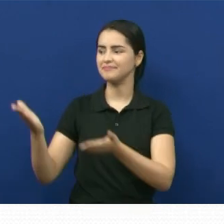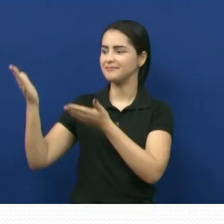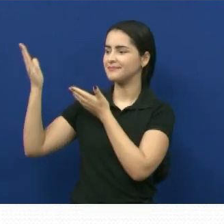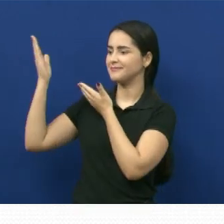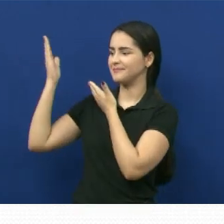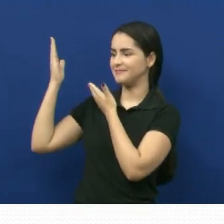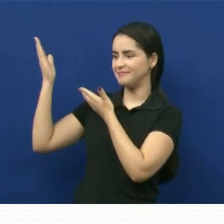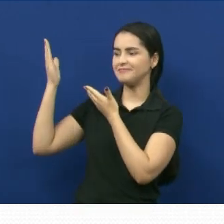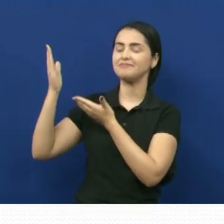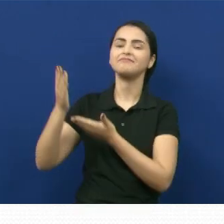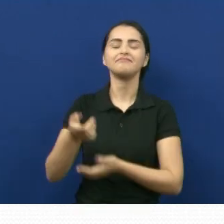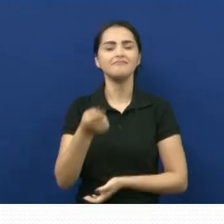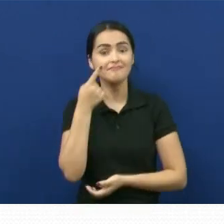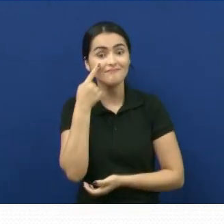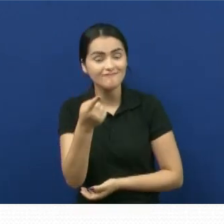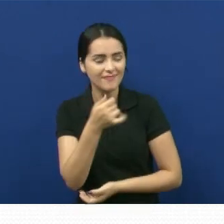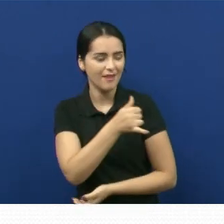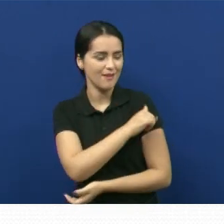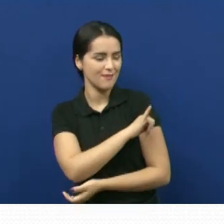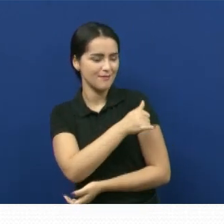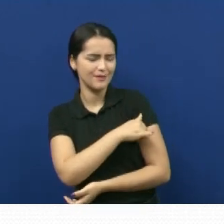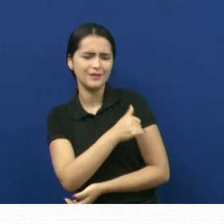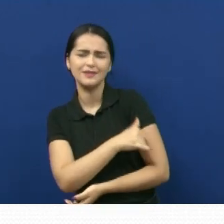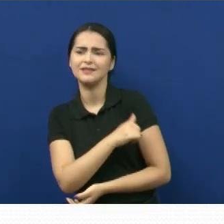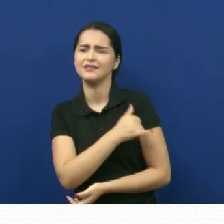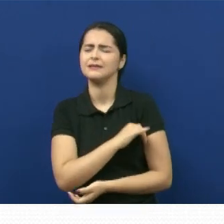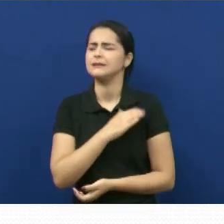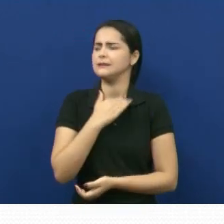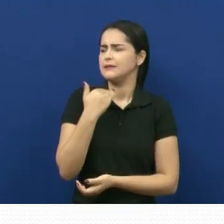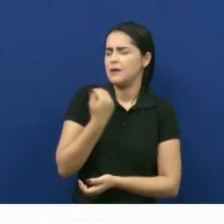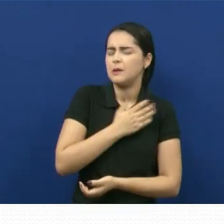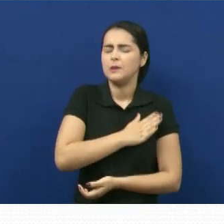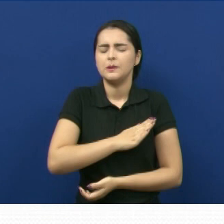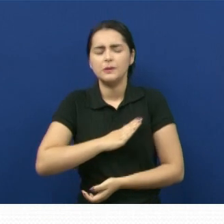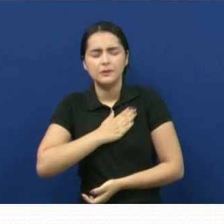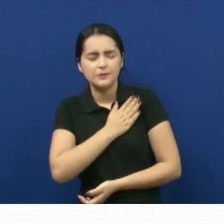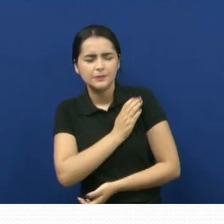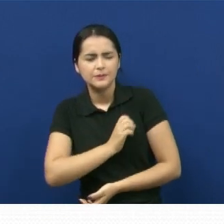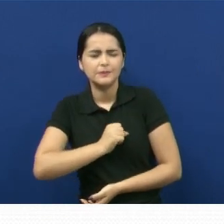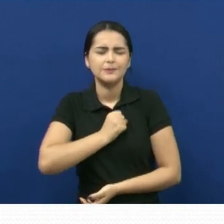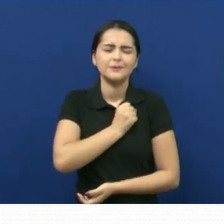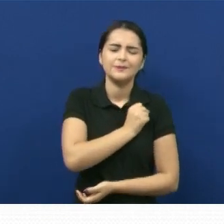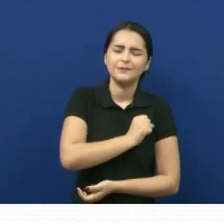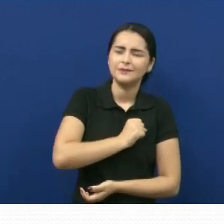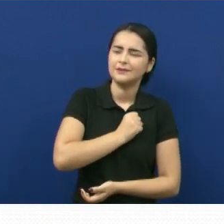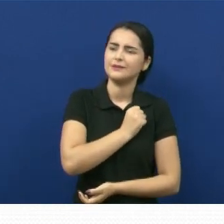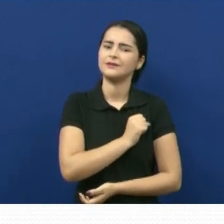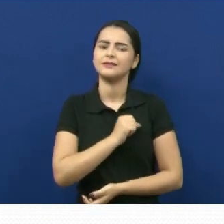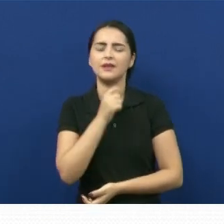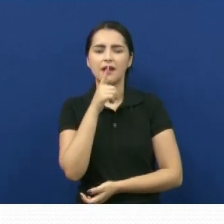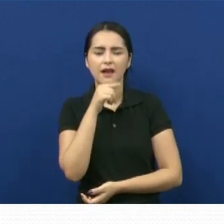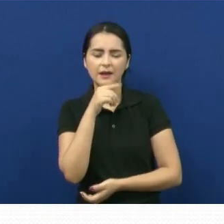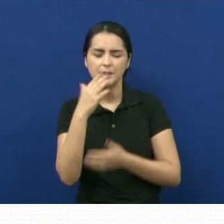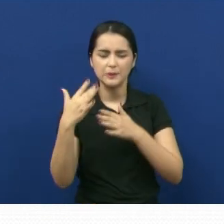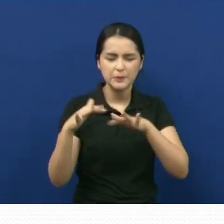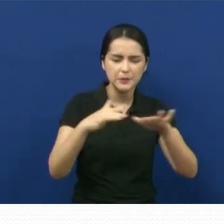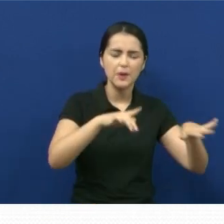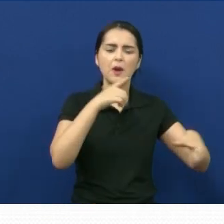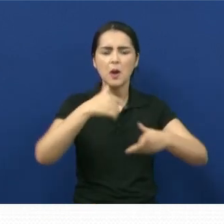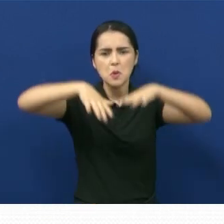mar. Vejo o Rio de Janeiro, estou morrendo de saudades. Rio, seu mar, praia sem